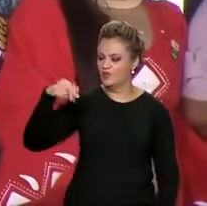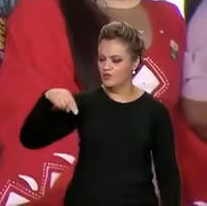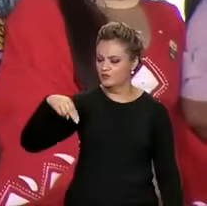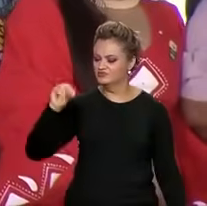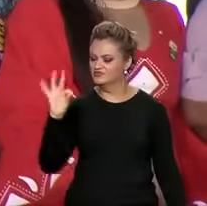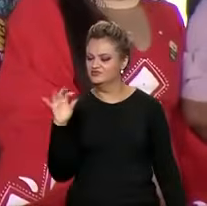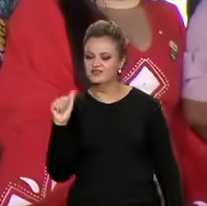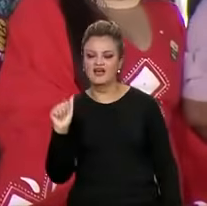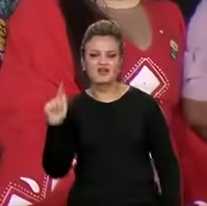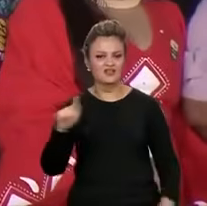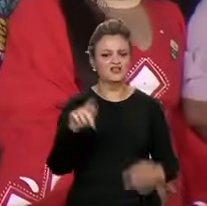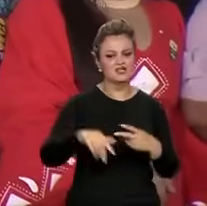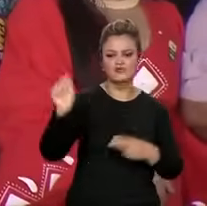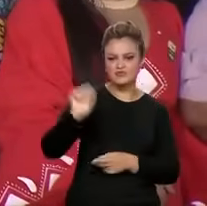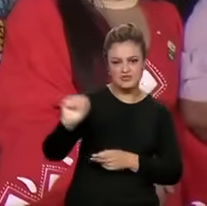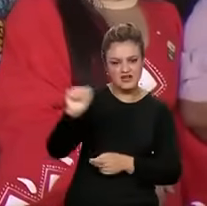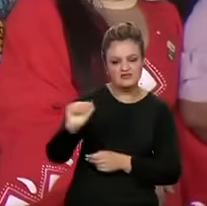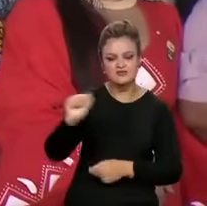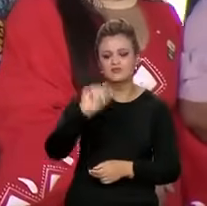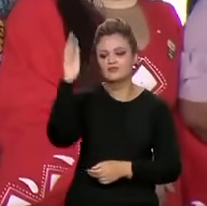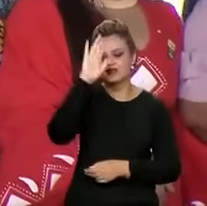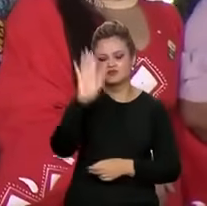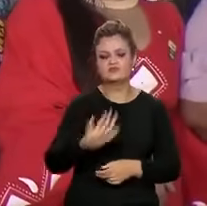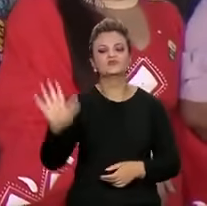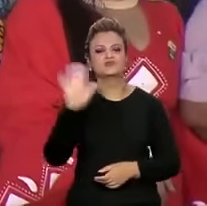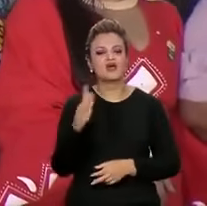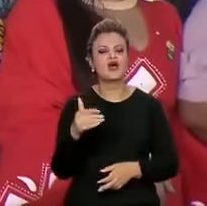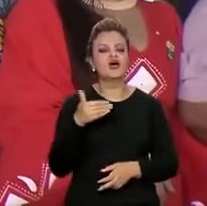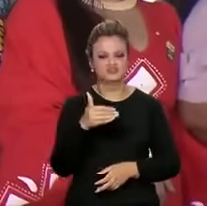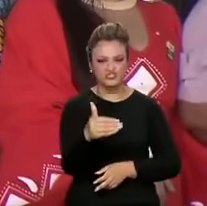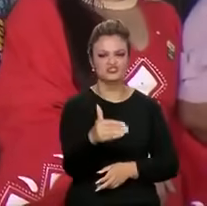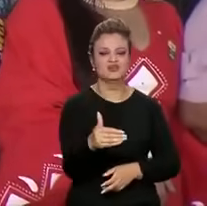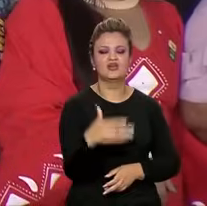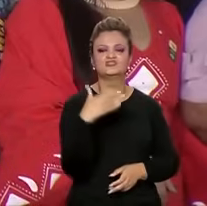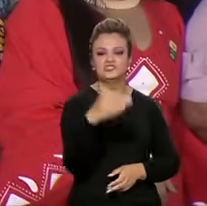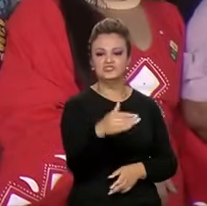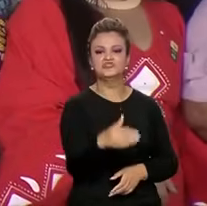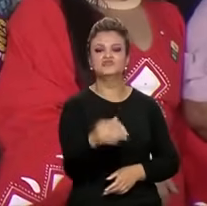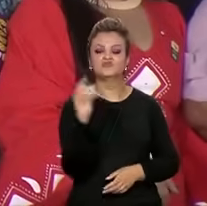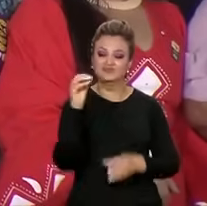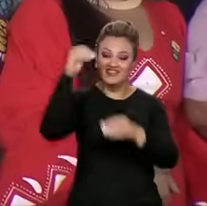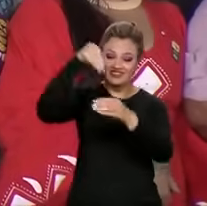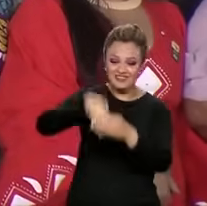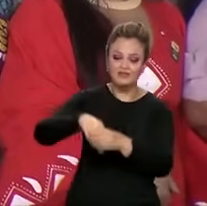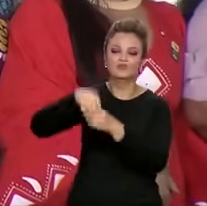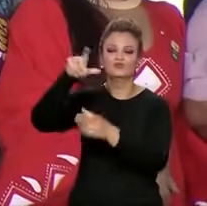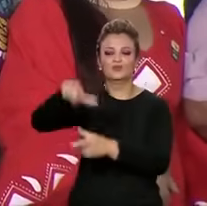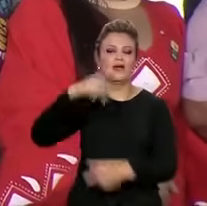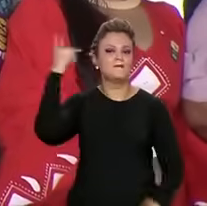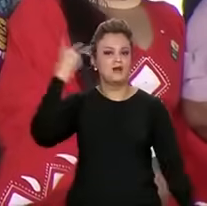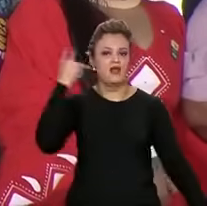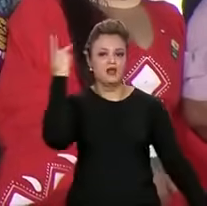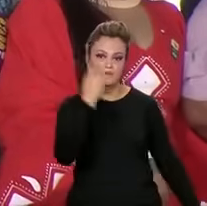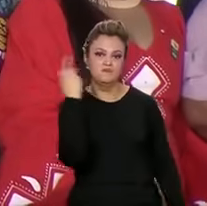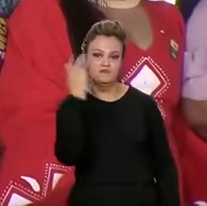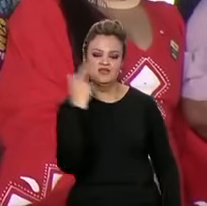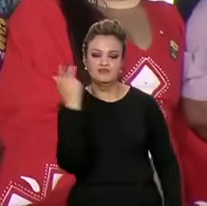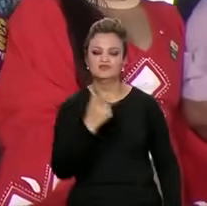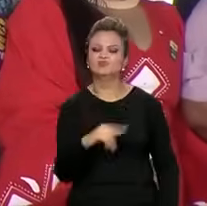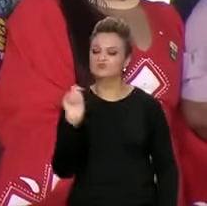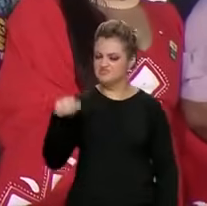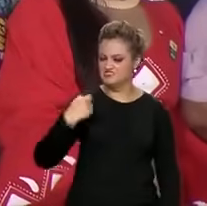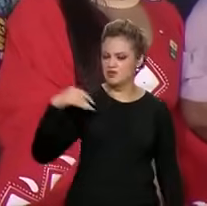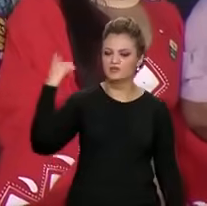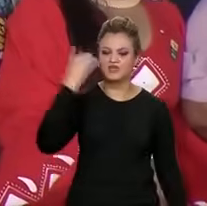e nas associações todo o Brasil logo em seguida possam estar lá dentro do parlamento brasileiro como